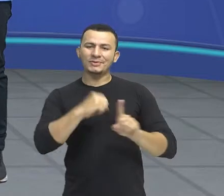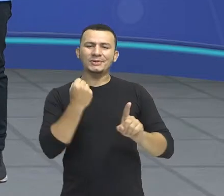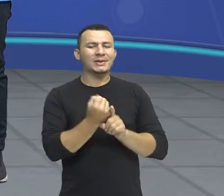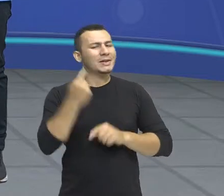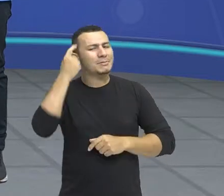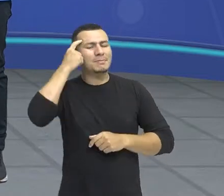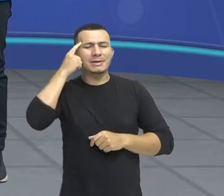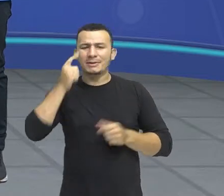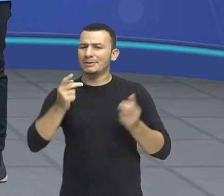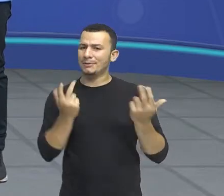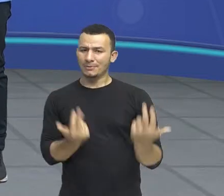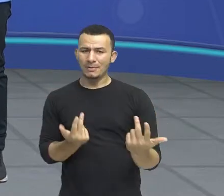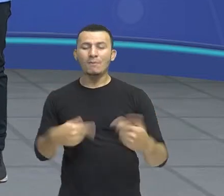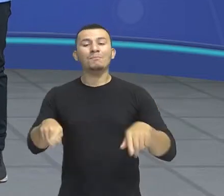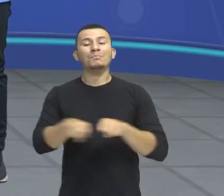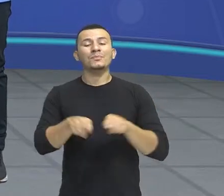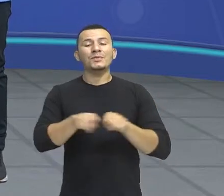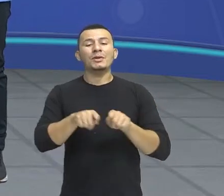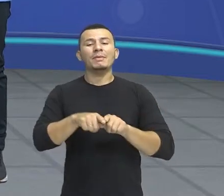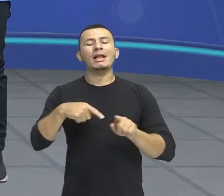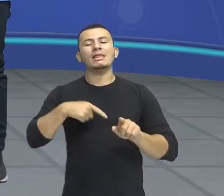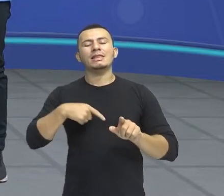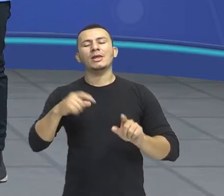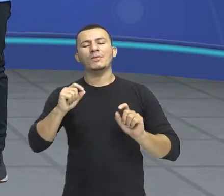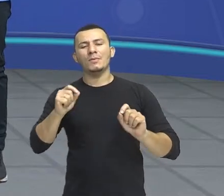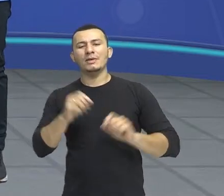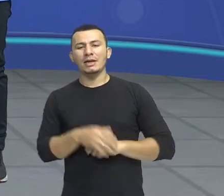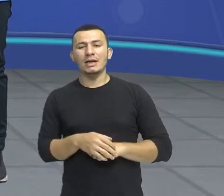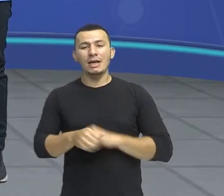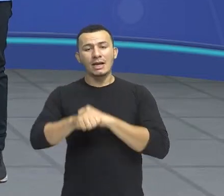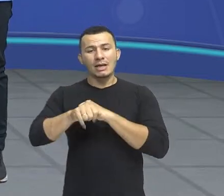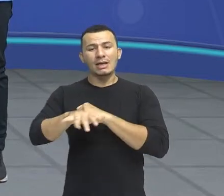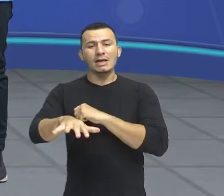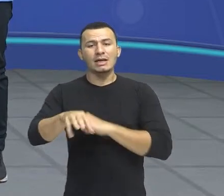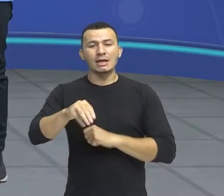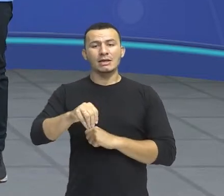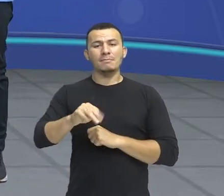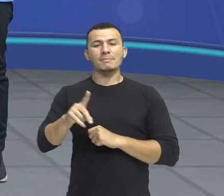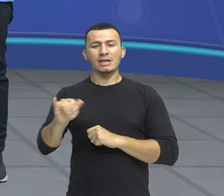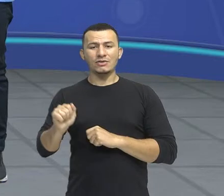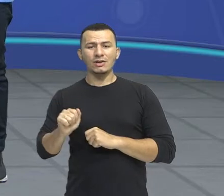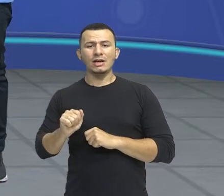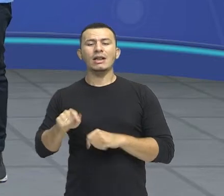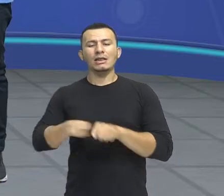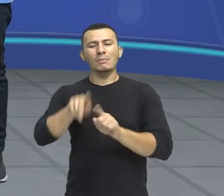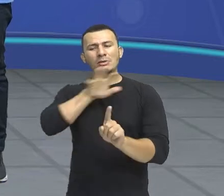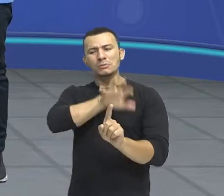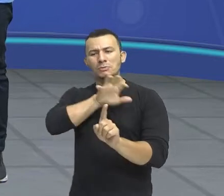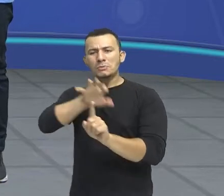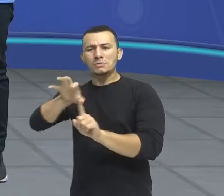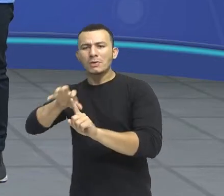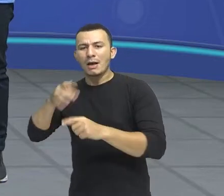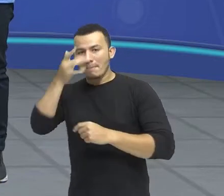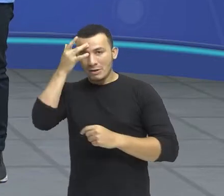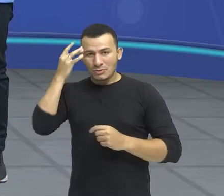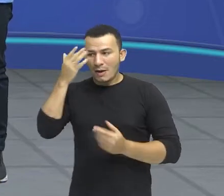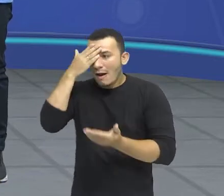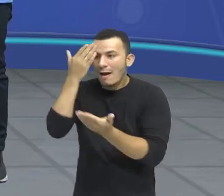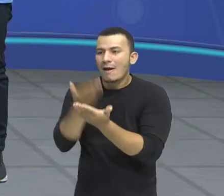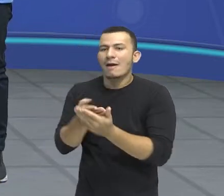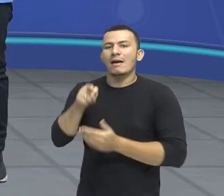a mídia, que nós vamos ver daqui a pouco, influencia a forma de pensar das pessoas, fazendo acreditar que